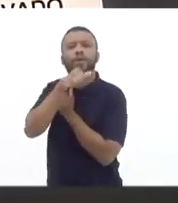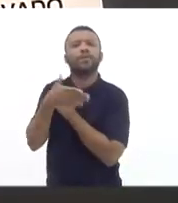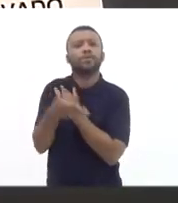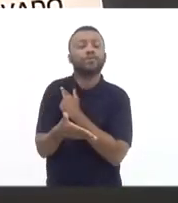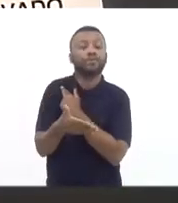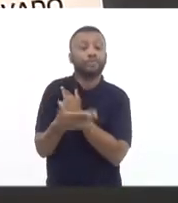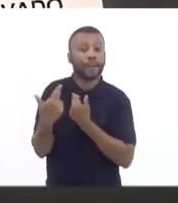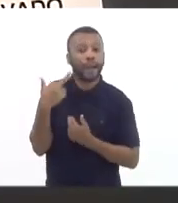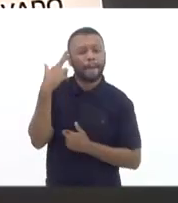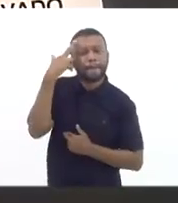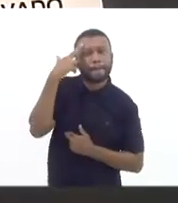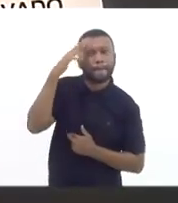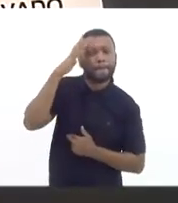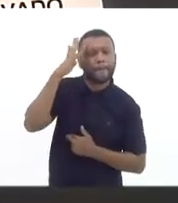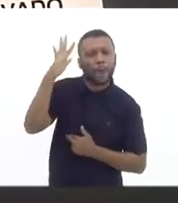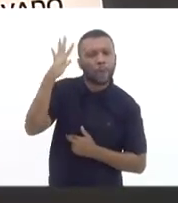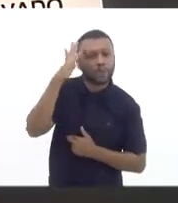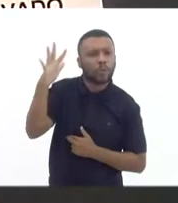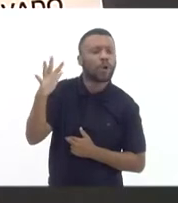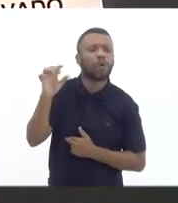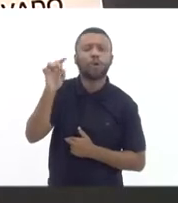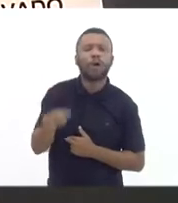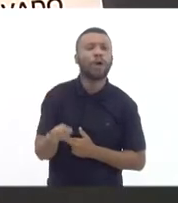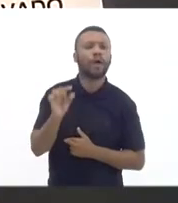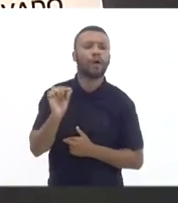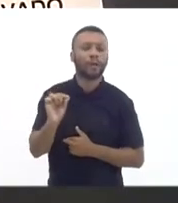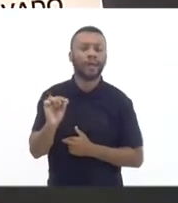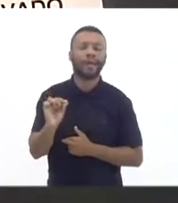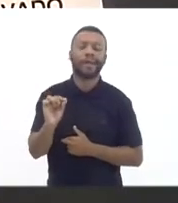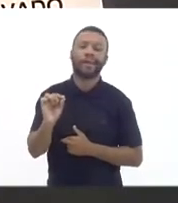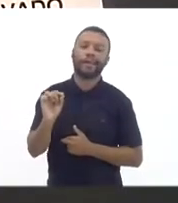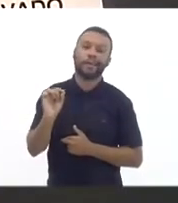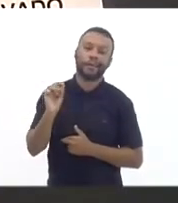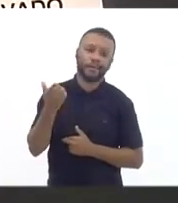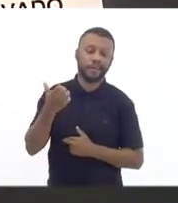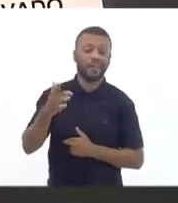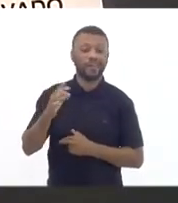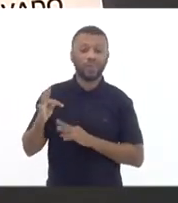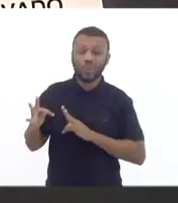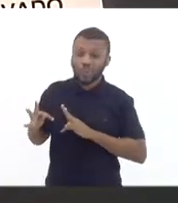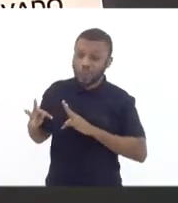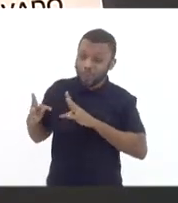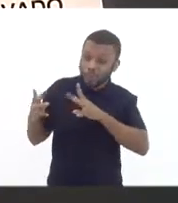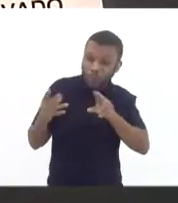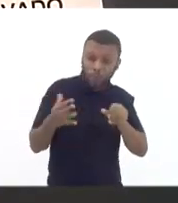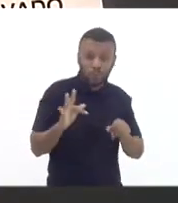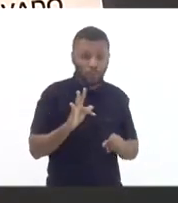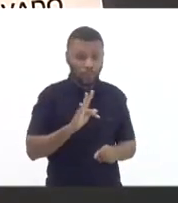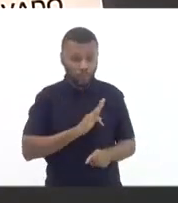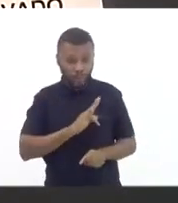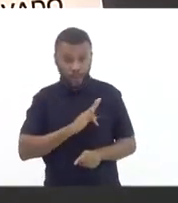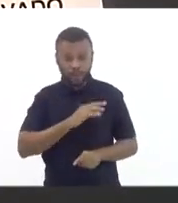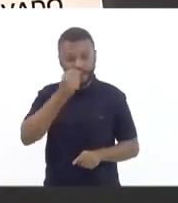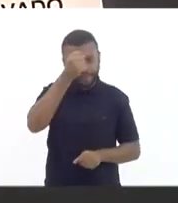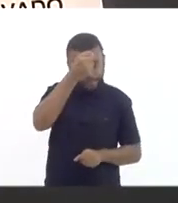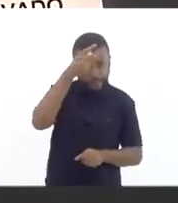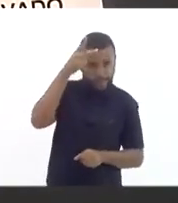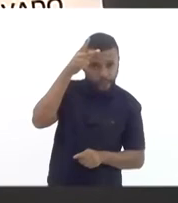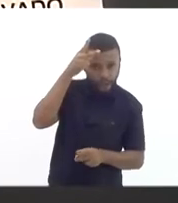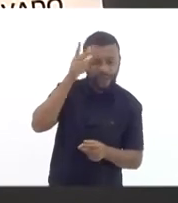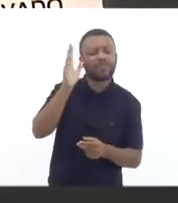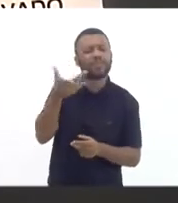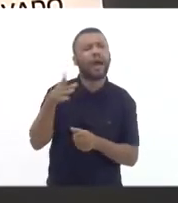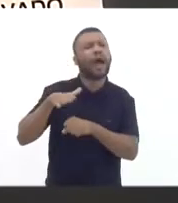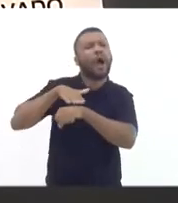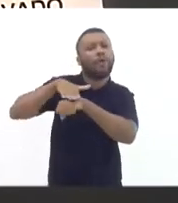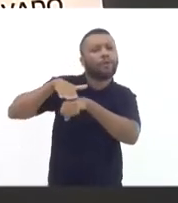Meu sonho é, Elísio, ter que todos os policiais municipais, as guardas, já conversamos,